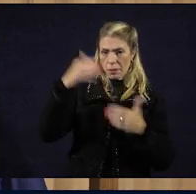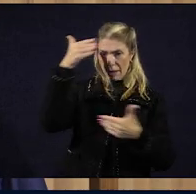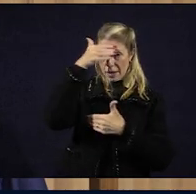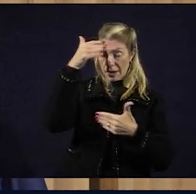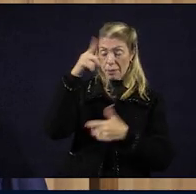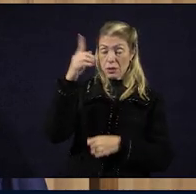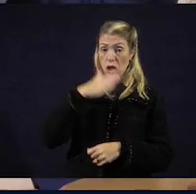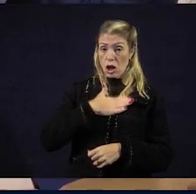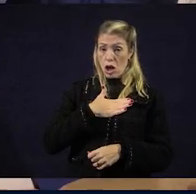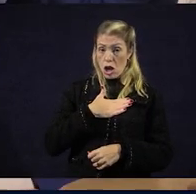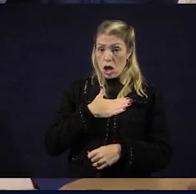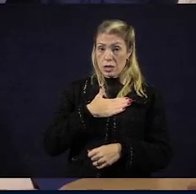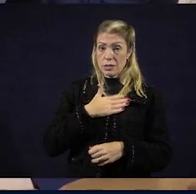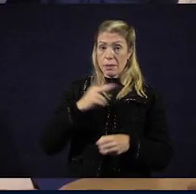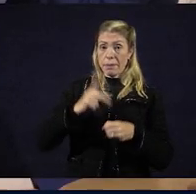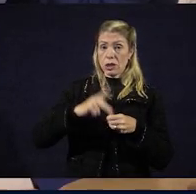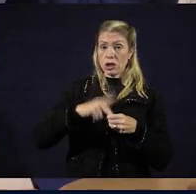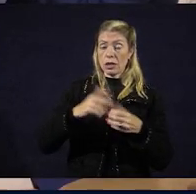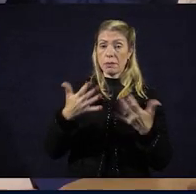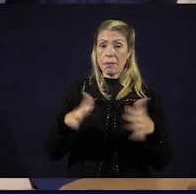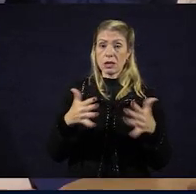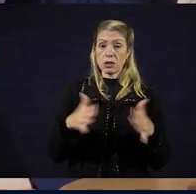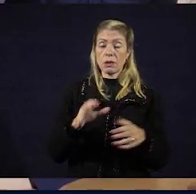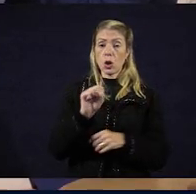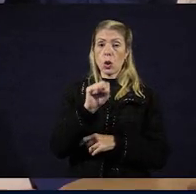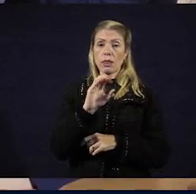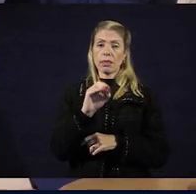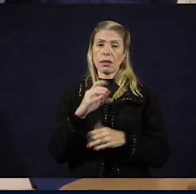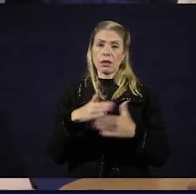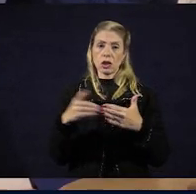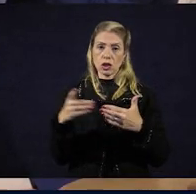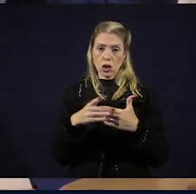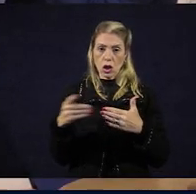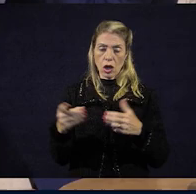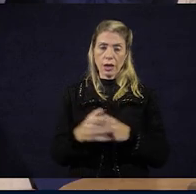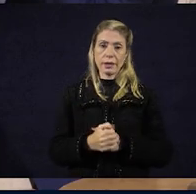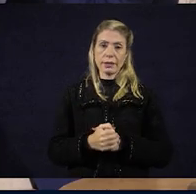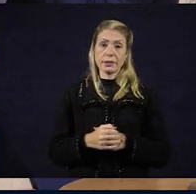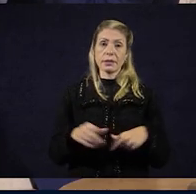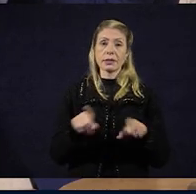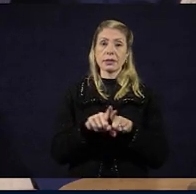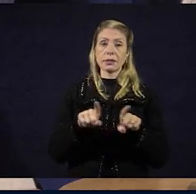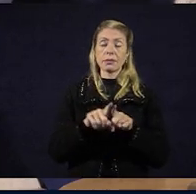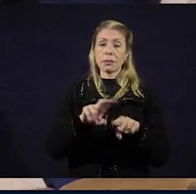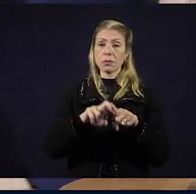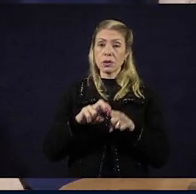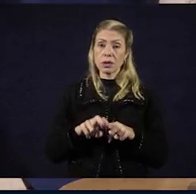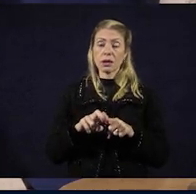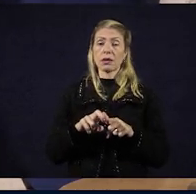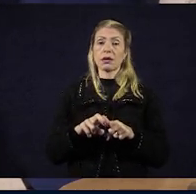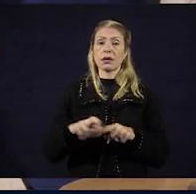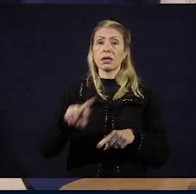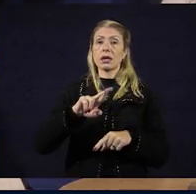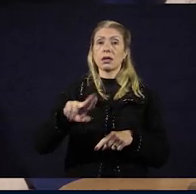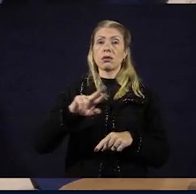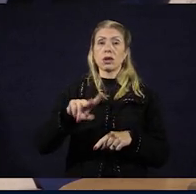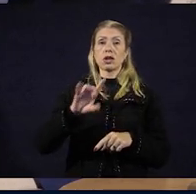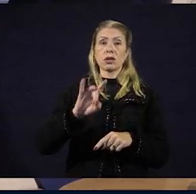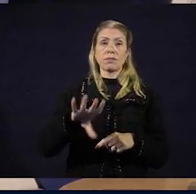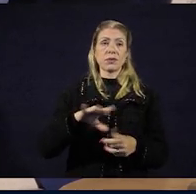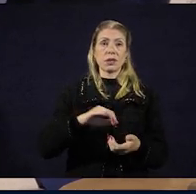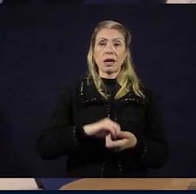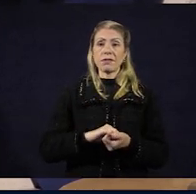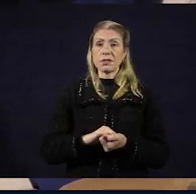do petróleo na faixa do 80 dólares é porque na verdade não chama o produtor marginal